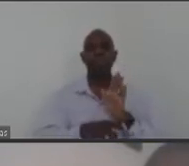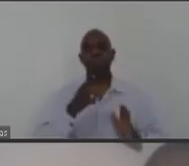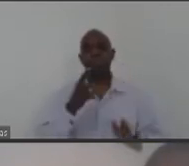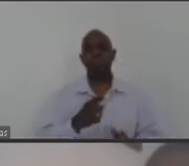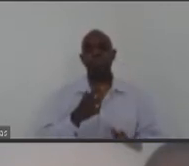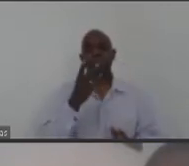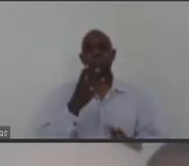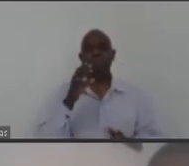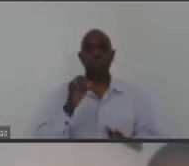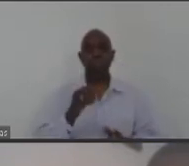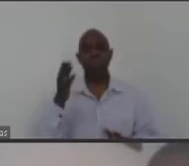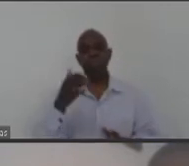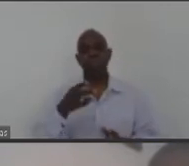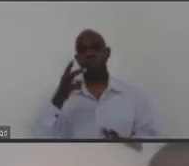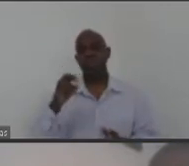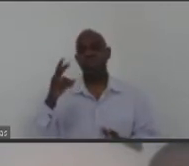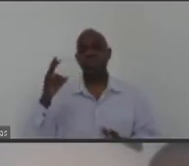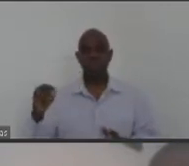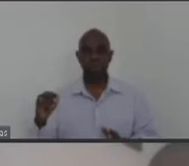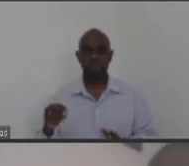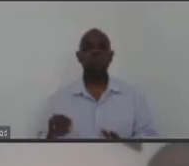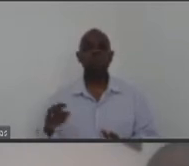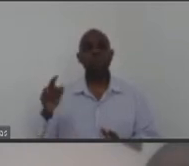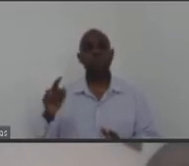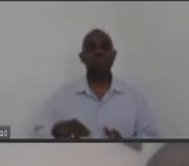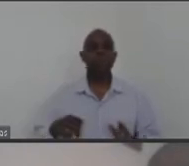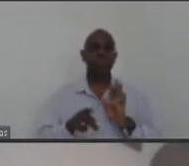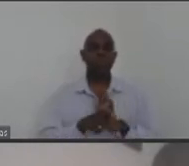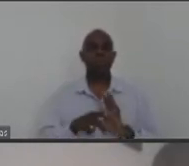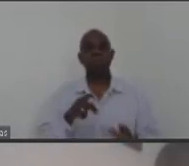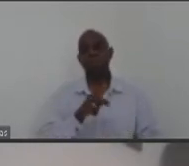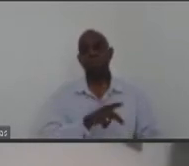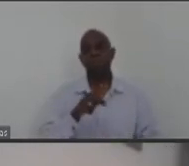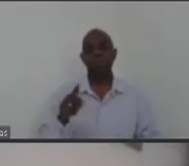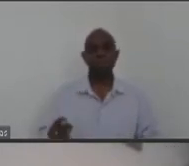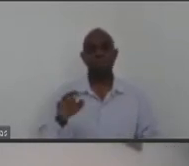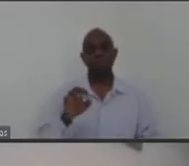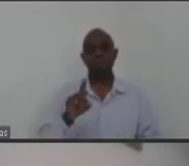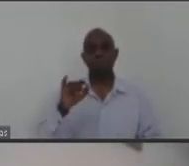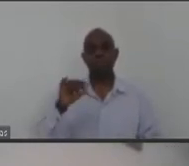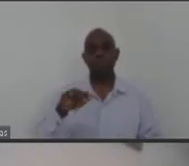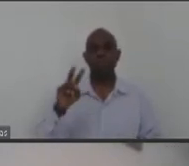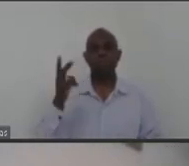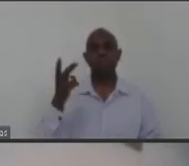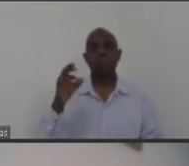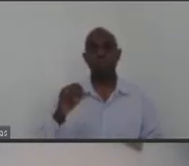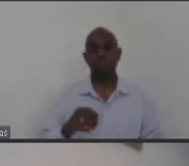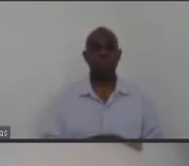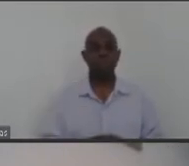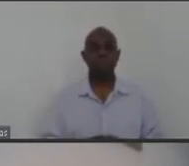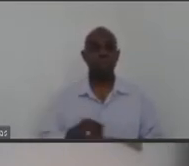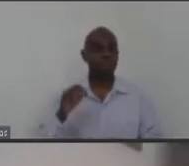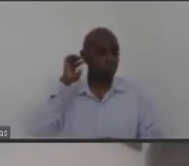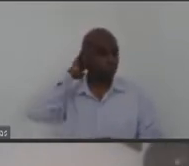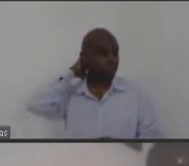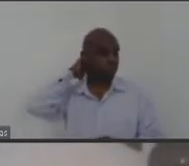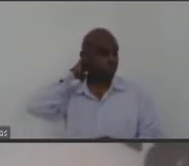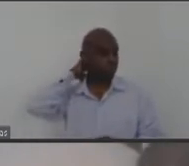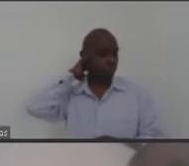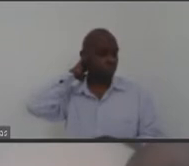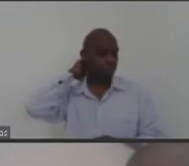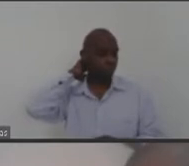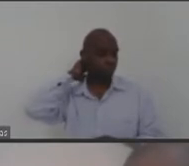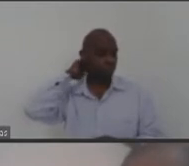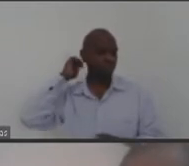130 de 2020, de autoria do professor Edinho, vereador Edivaldo Teodoro. institui e inclui no calendário de eventos do